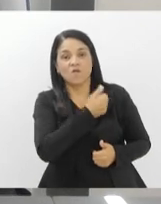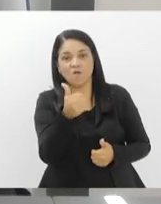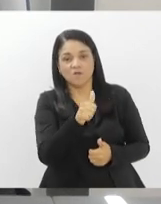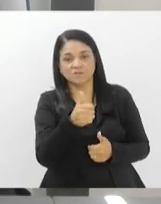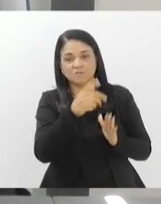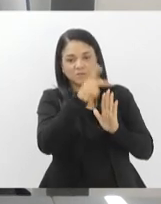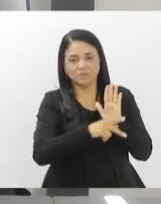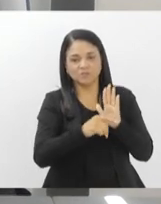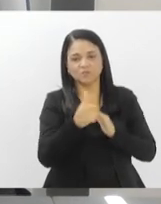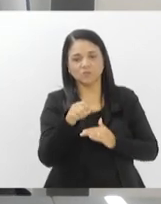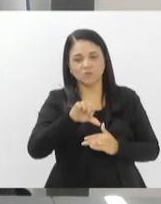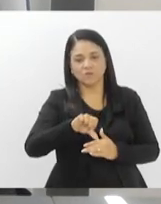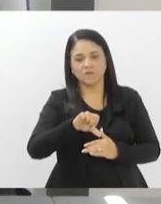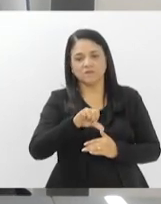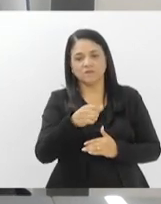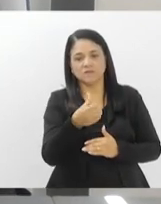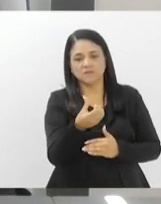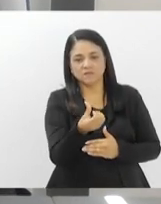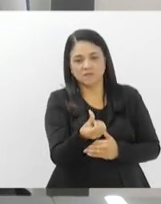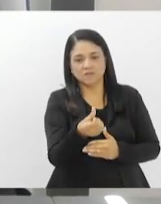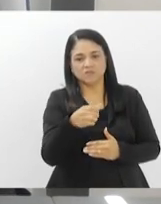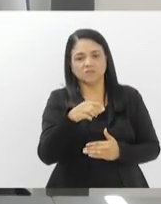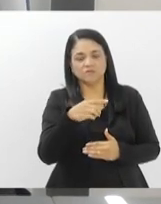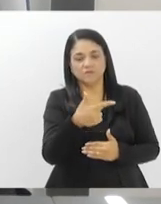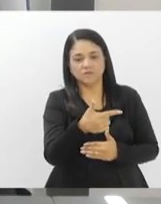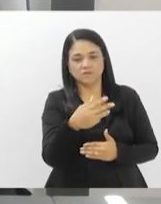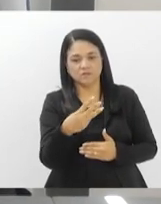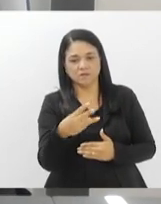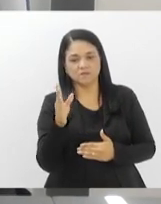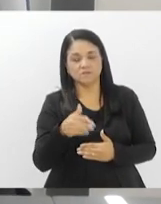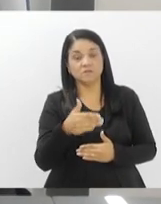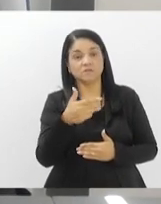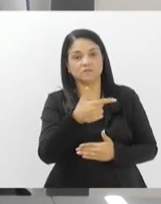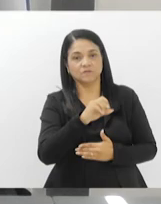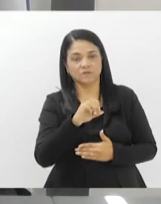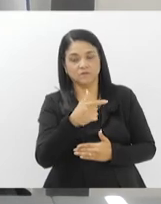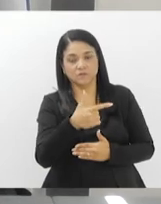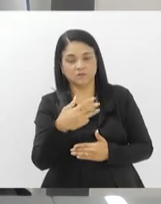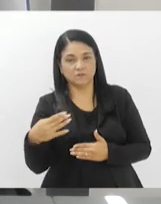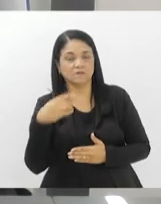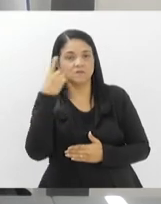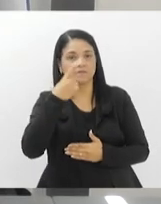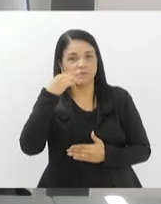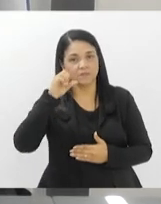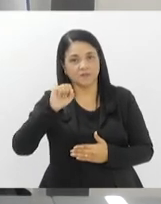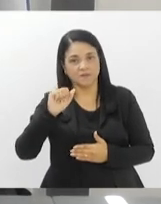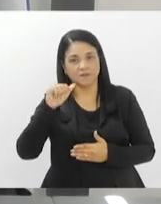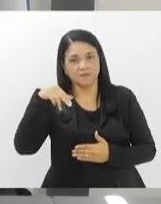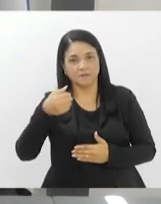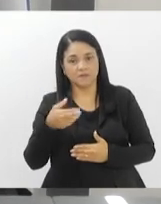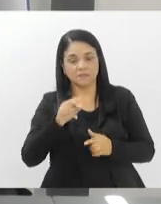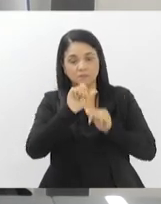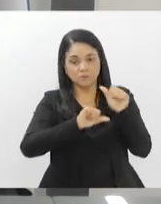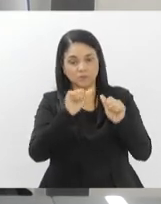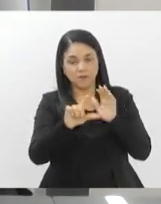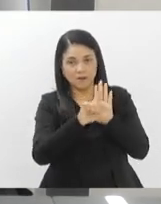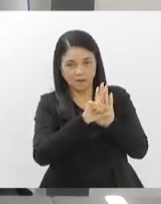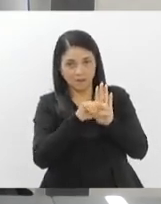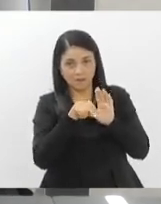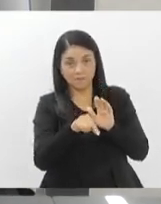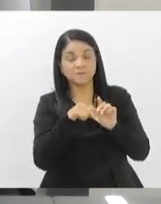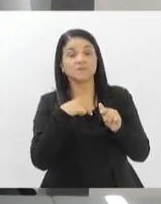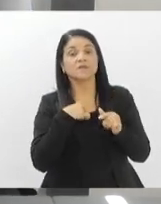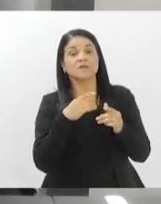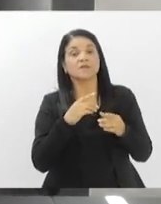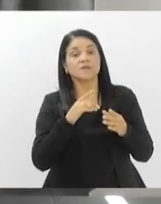projeto 2691 de 23, de autoria do deputado Andrezinho Siciliano, que altera a lei 5.645 de 6 de janeiro de 2010 para incluir a Semana